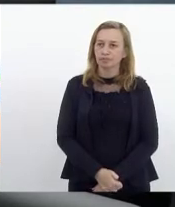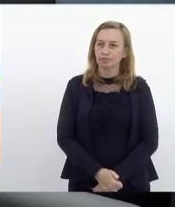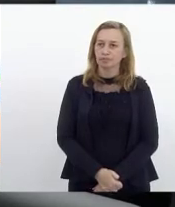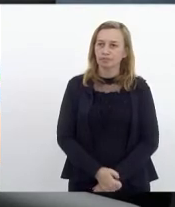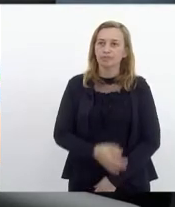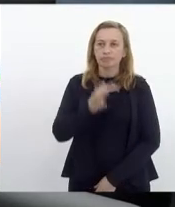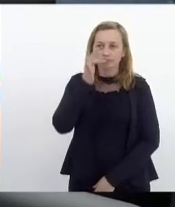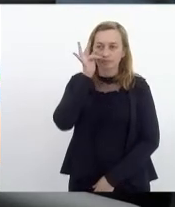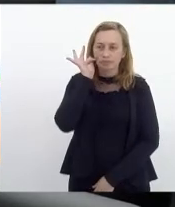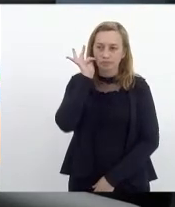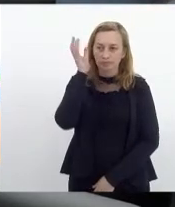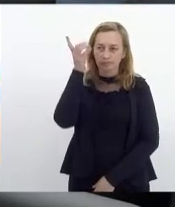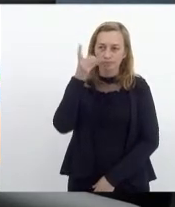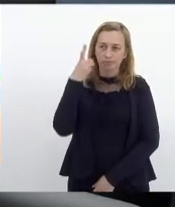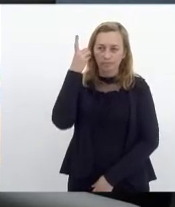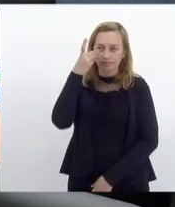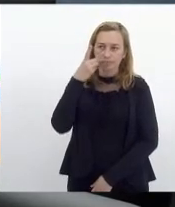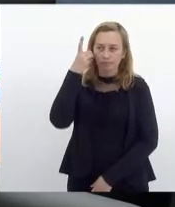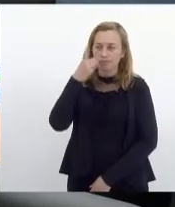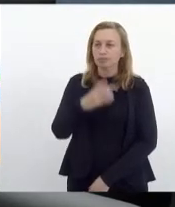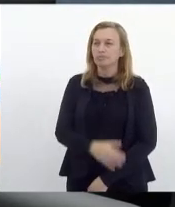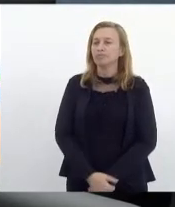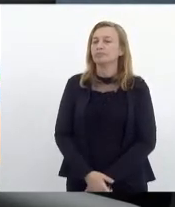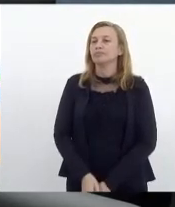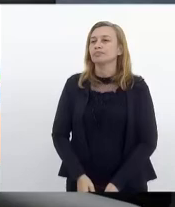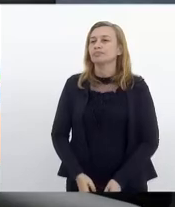Deputado Flávio Serafim.